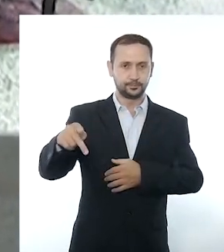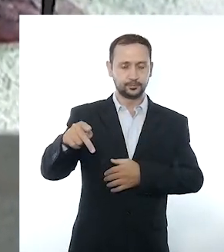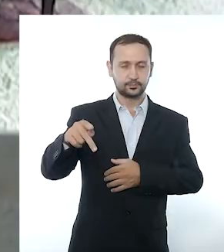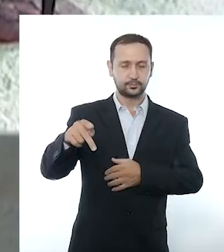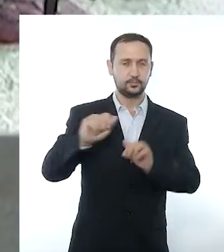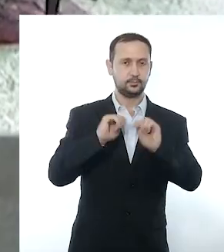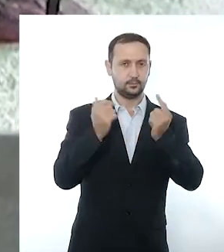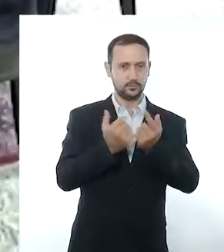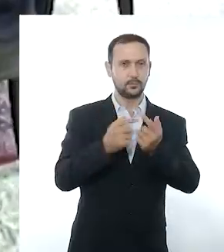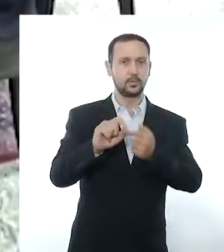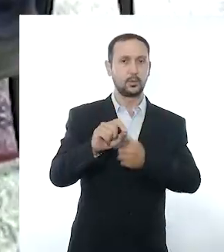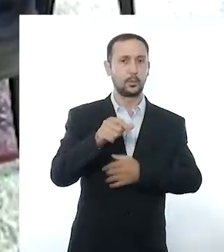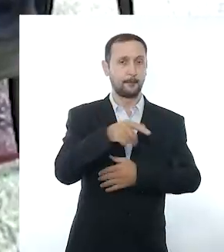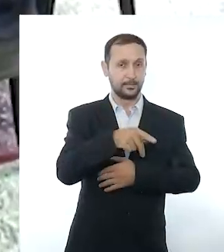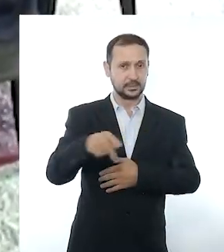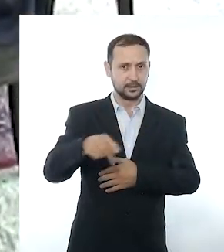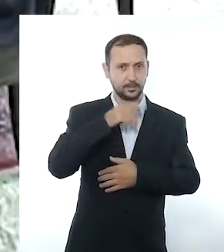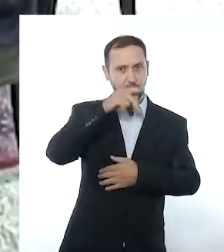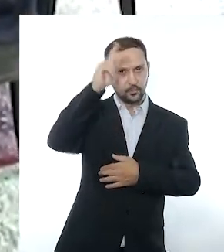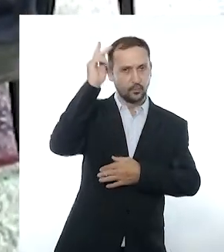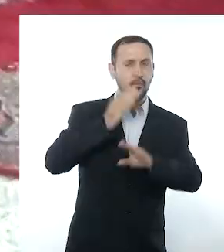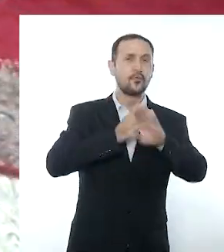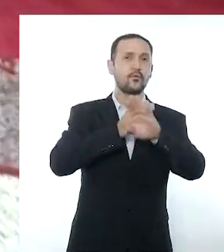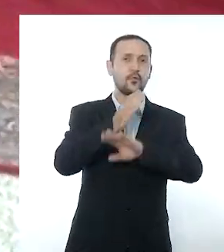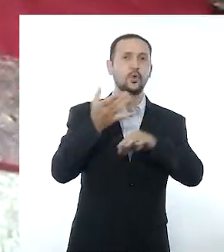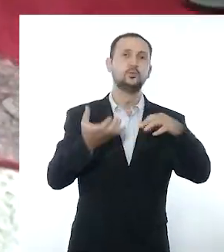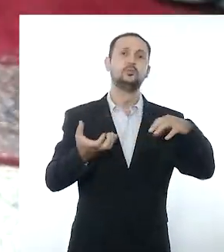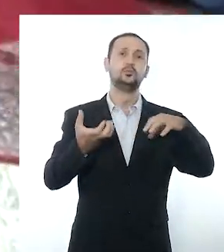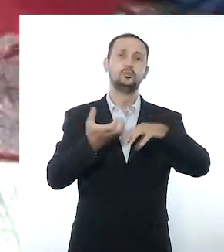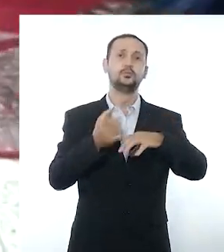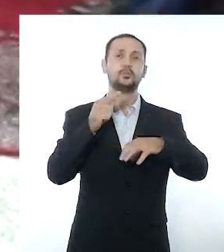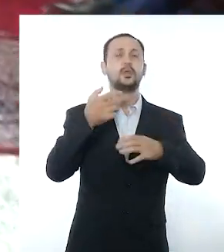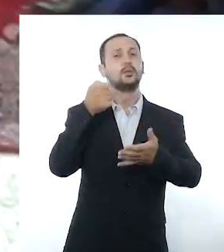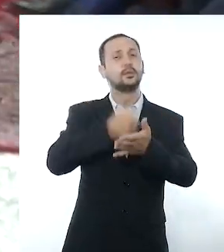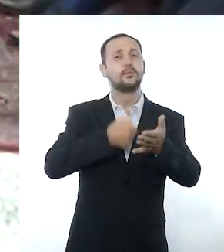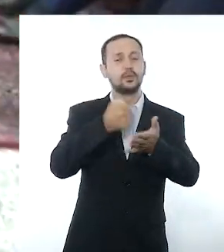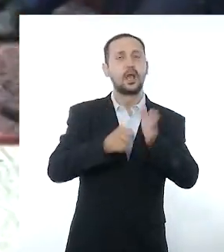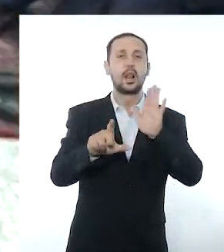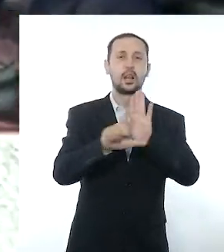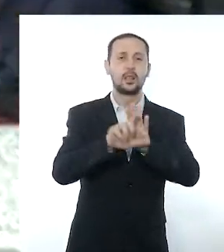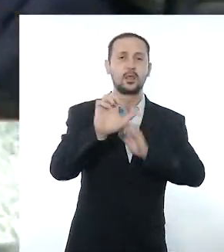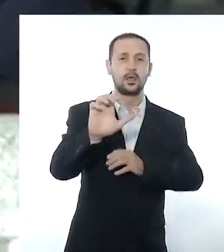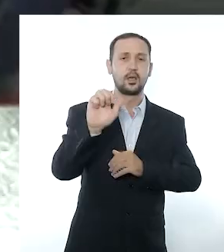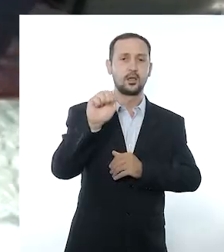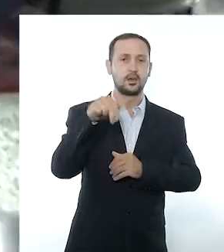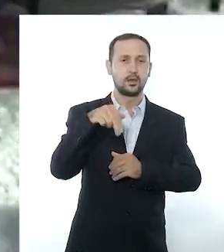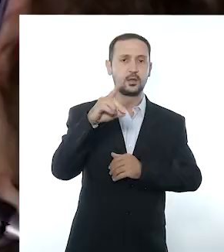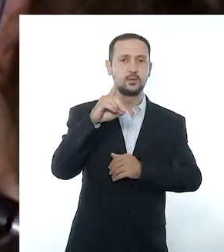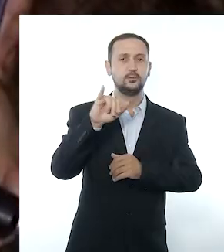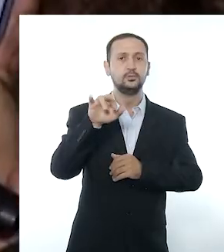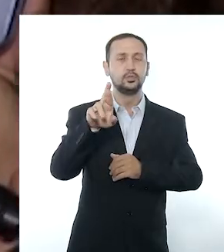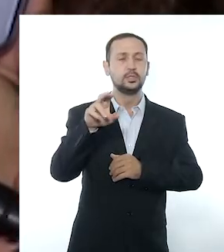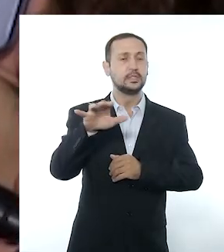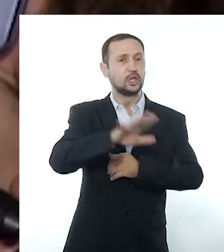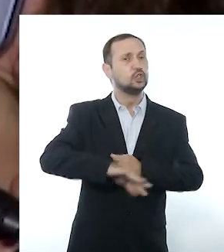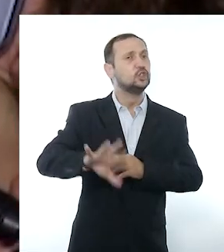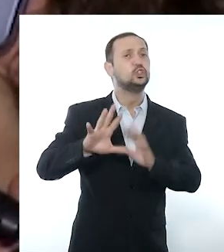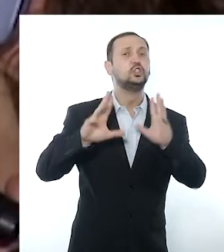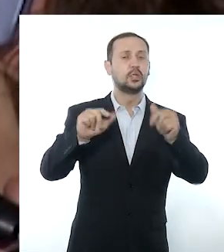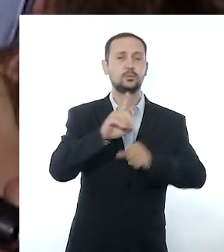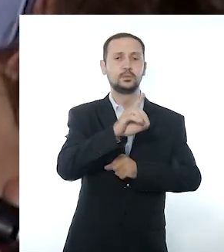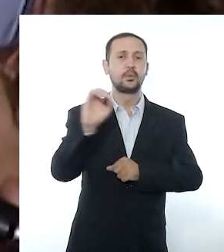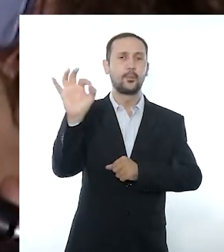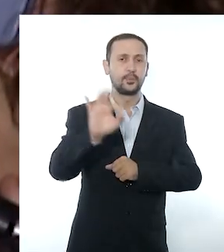de assembleias, o presidente Paulo Correia foi ao Congresso defender a Lei Candir para o Estado. Isso é